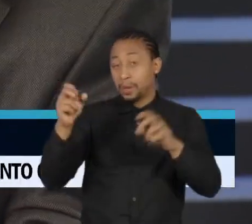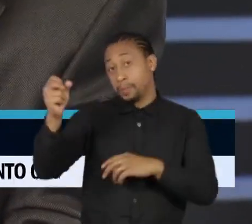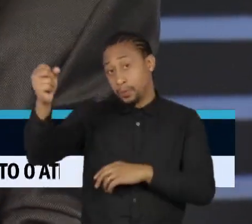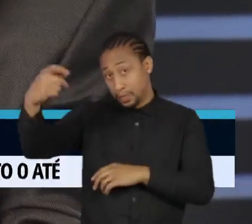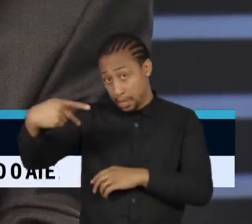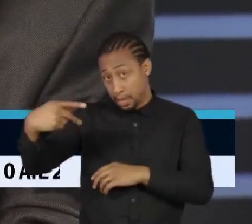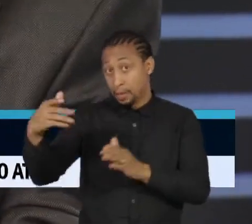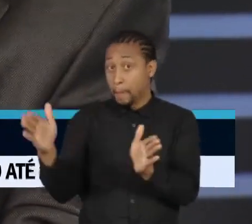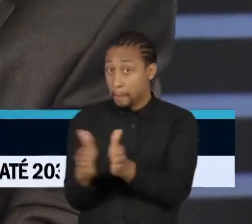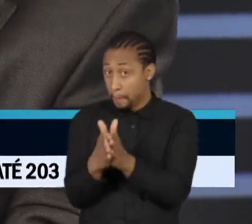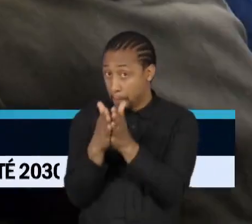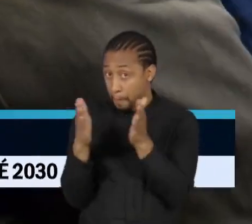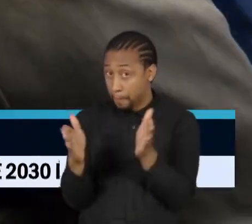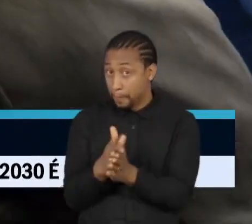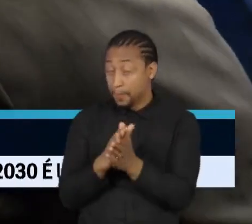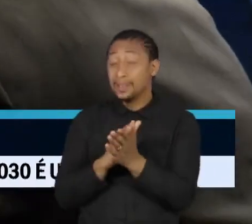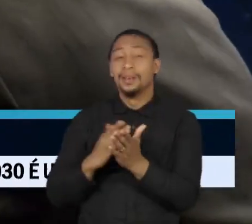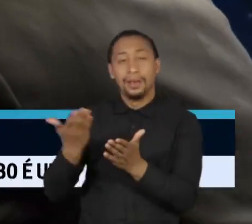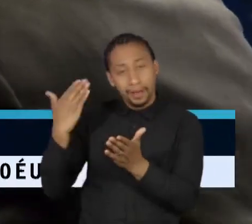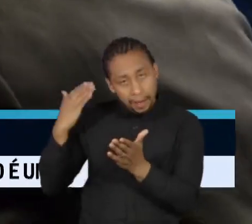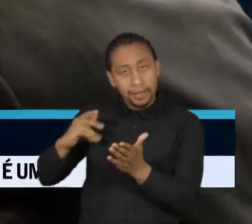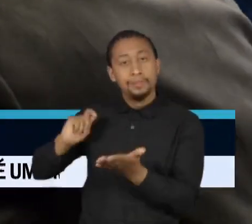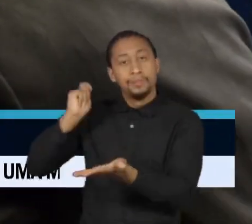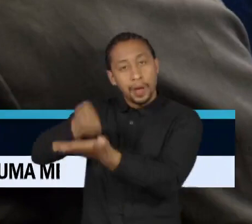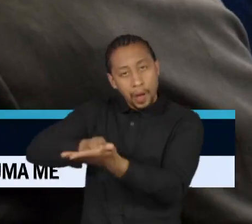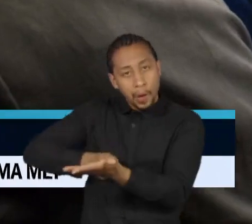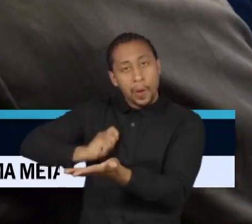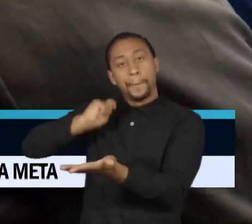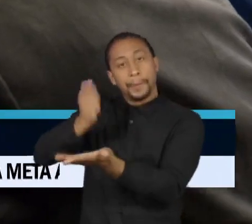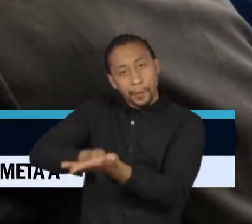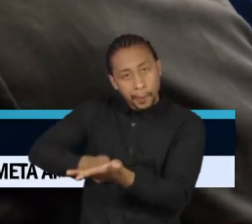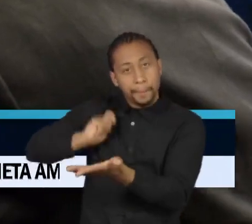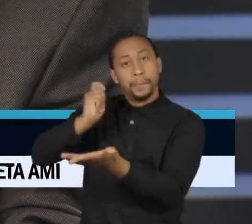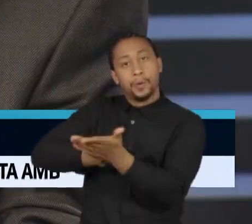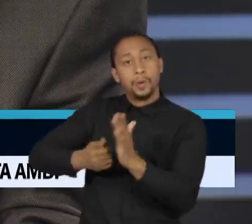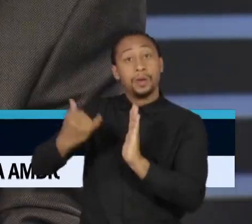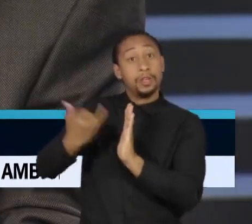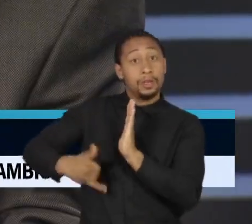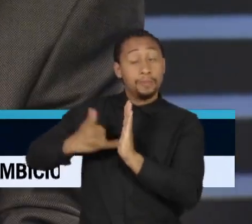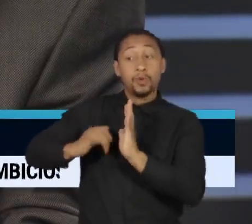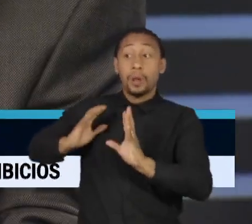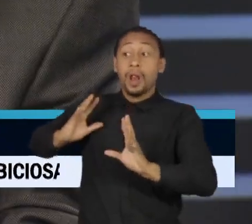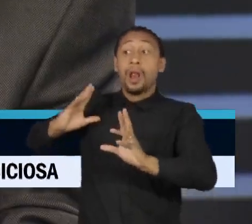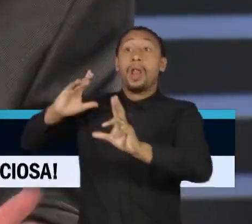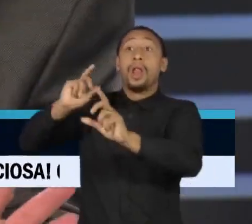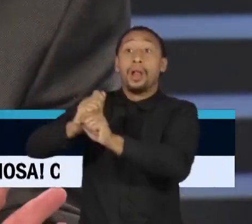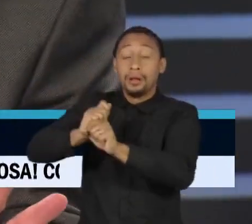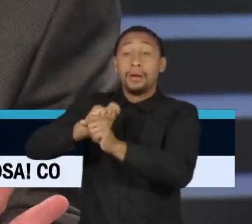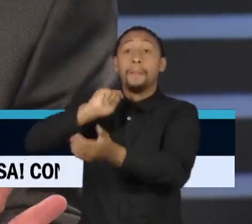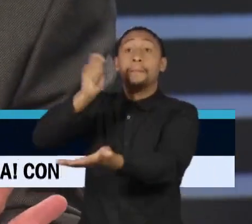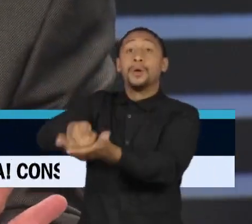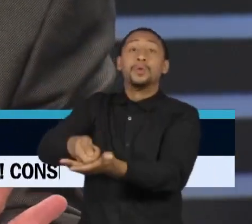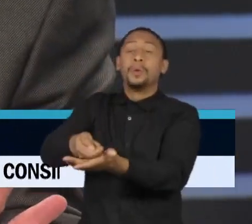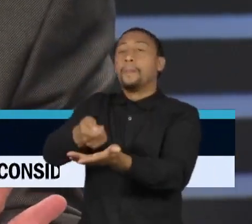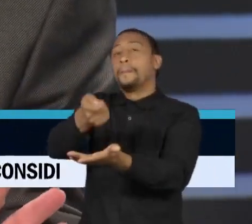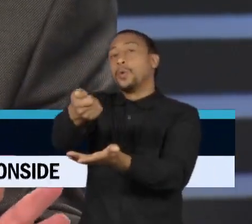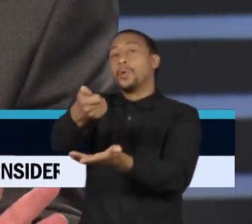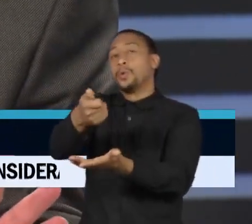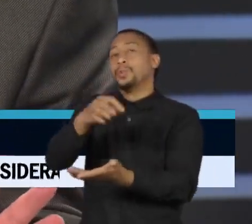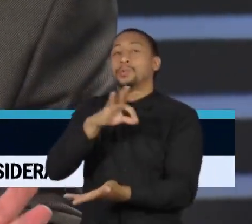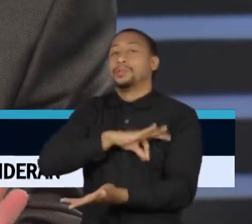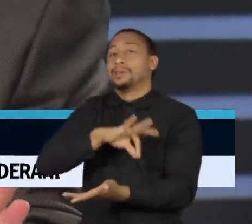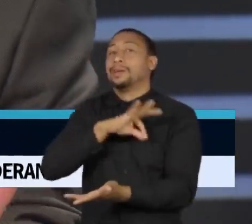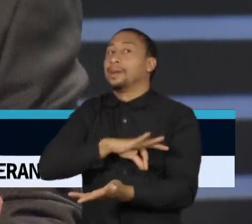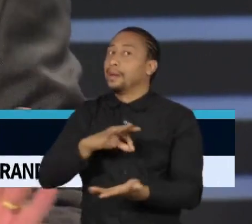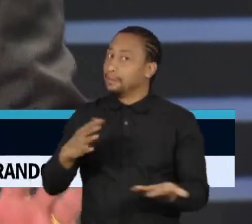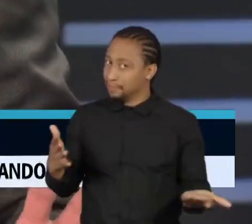que contribuiu, que ganha uma porcaria, porque o cálculo da aposentadoria é uma coisa que só marciano sabe fazer,